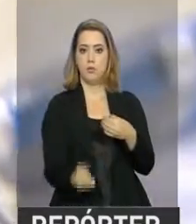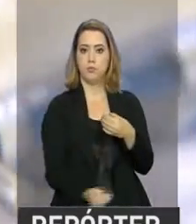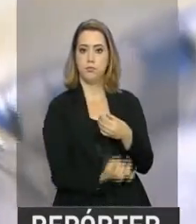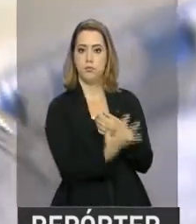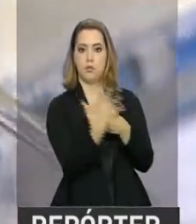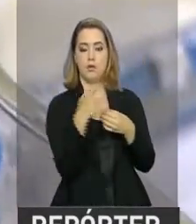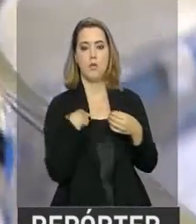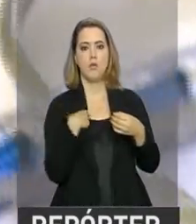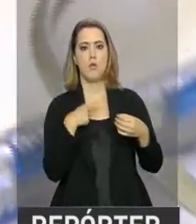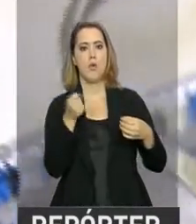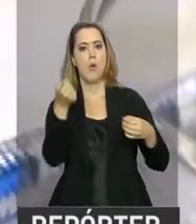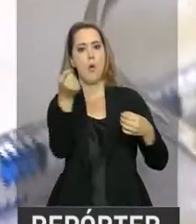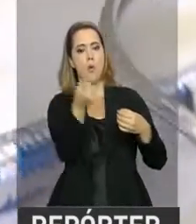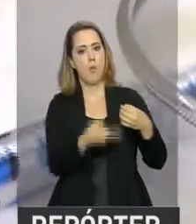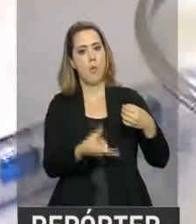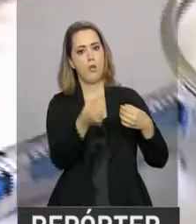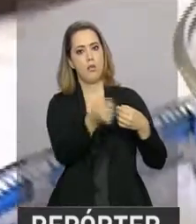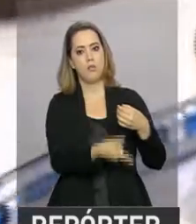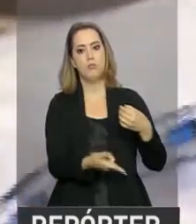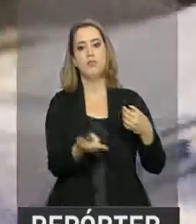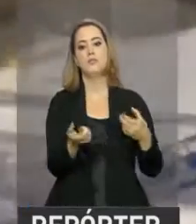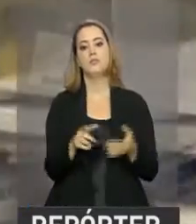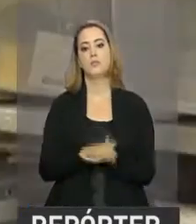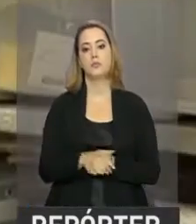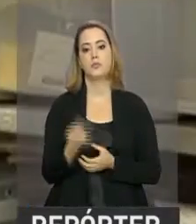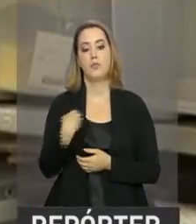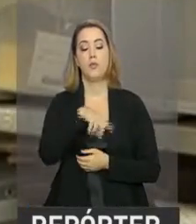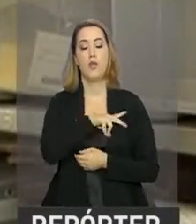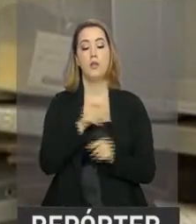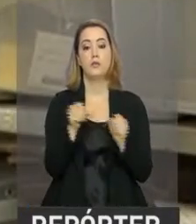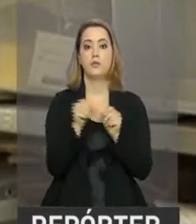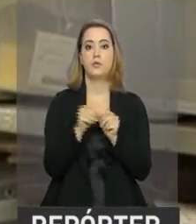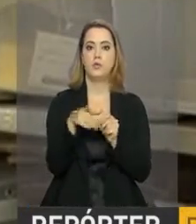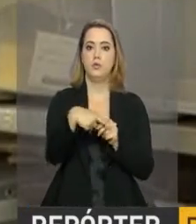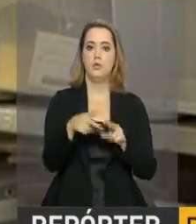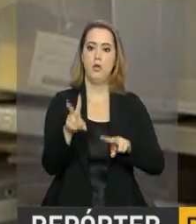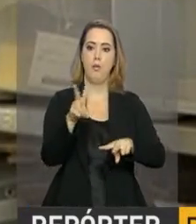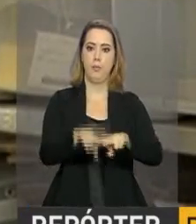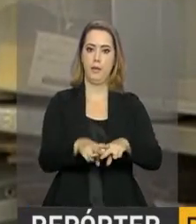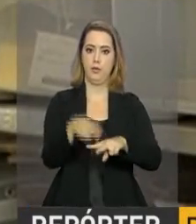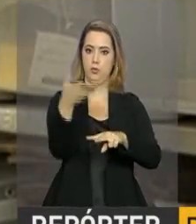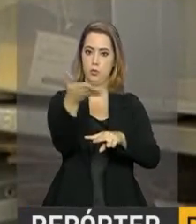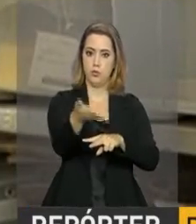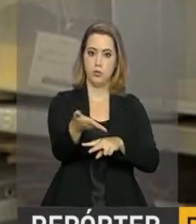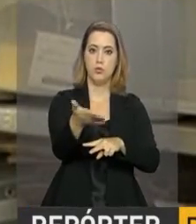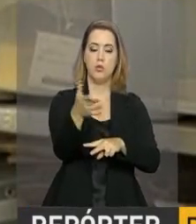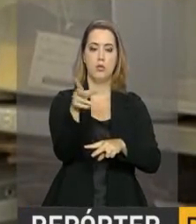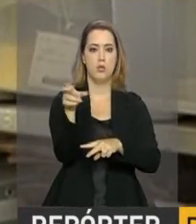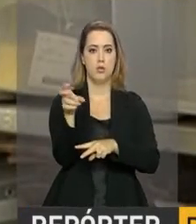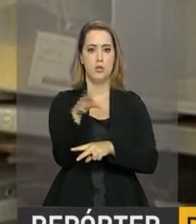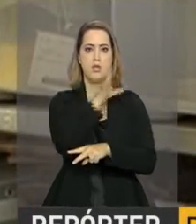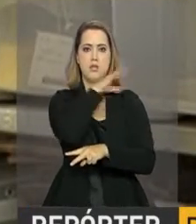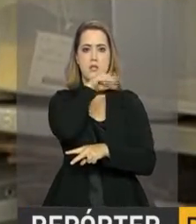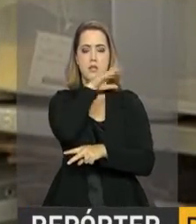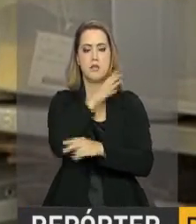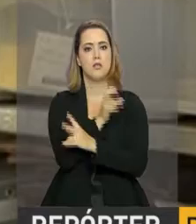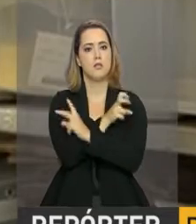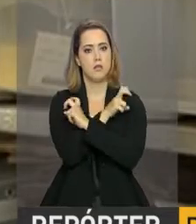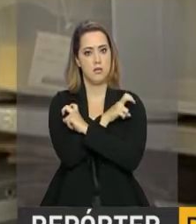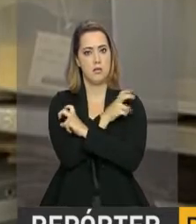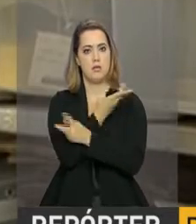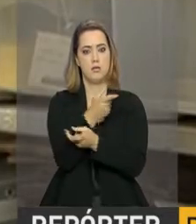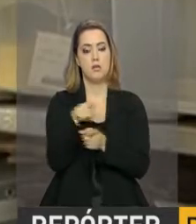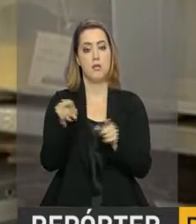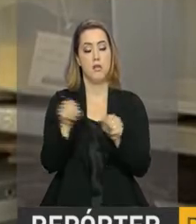nec do que saiba os animais a gente faz aqui é manter esses animais em cativeiro para a produção de de veneno e através desse veneno